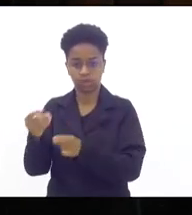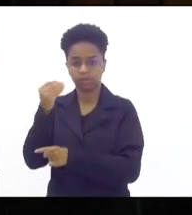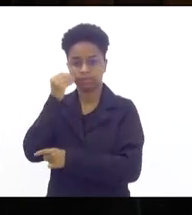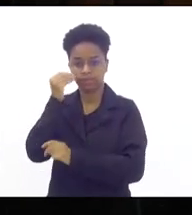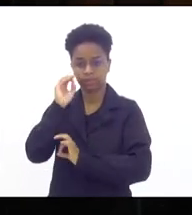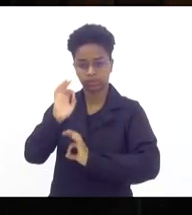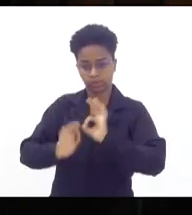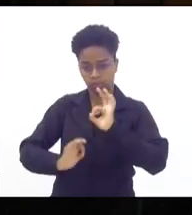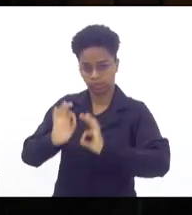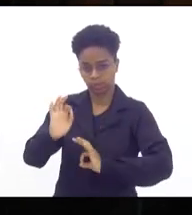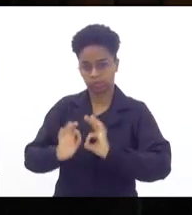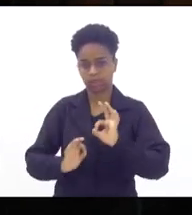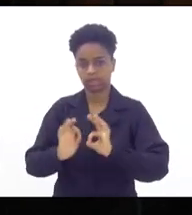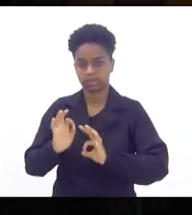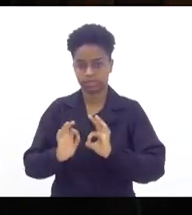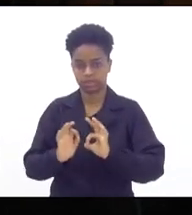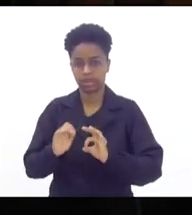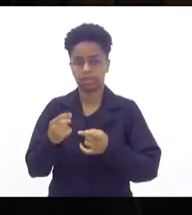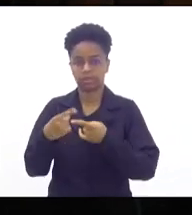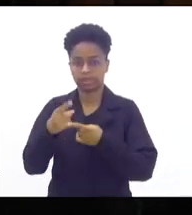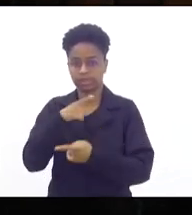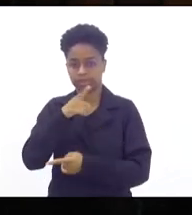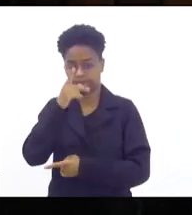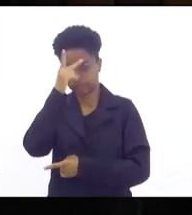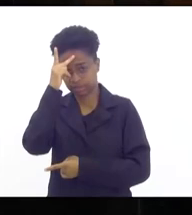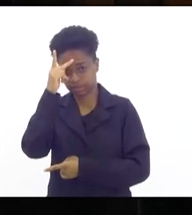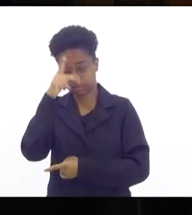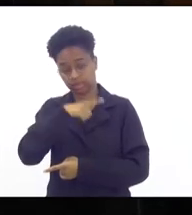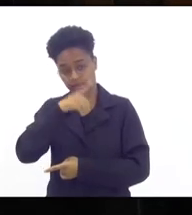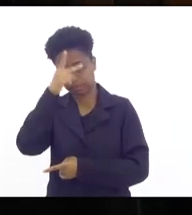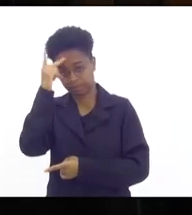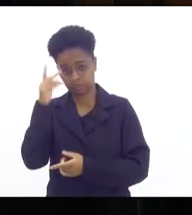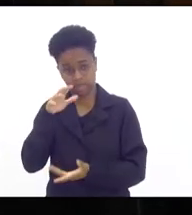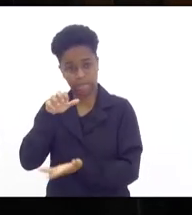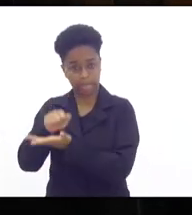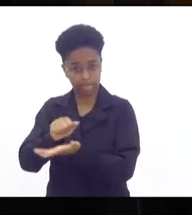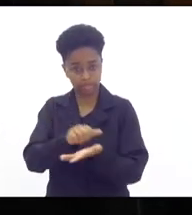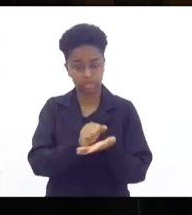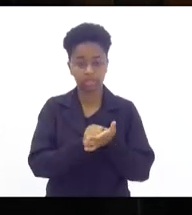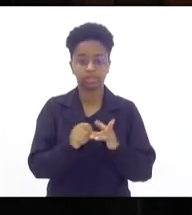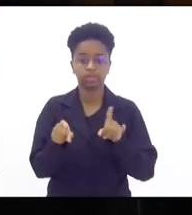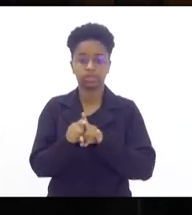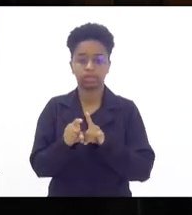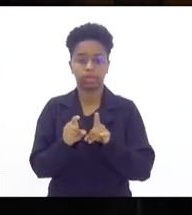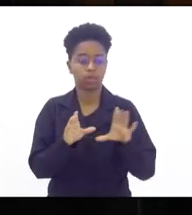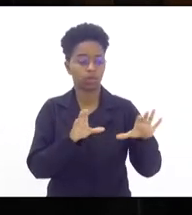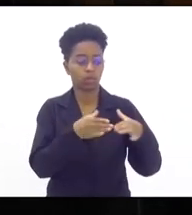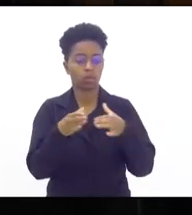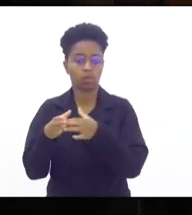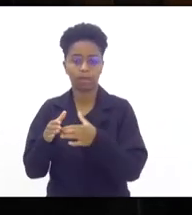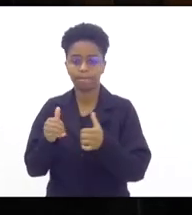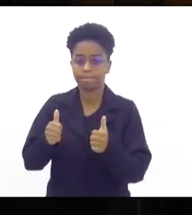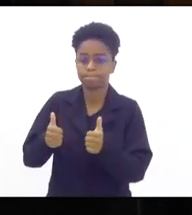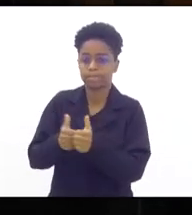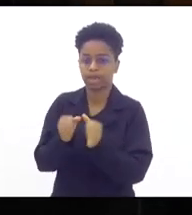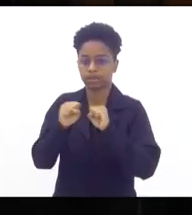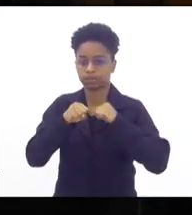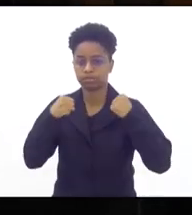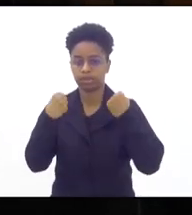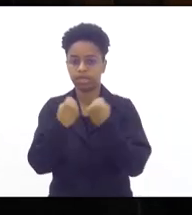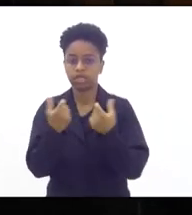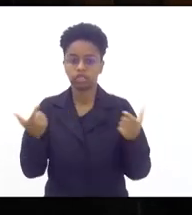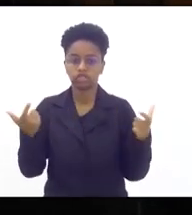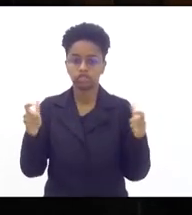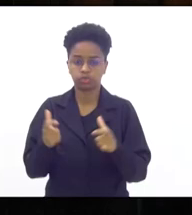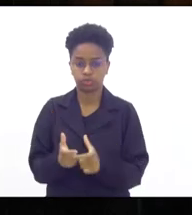organizada com ambulante cadastrados as torcidas concentradas próximo ao Maracanã reduzindo toda essa movimentação no entorno